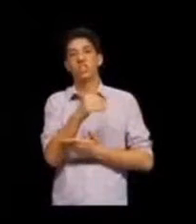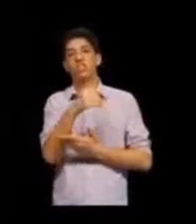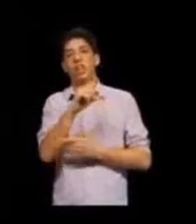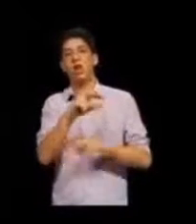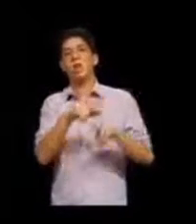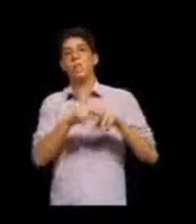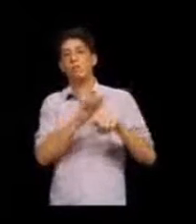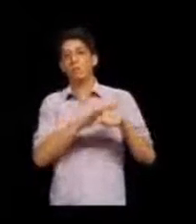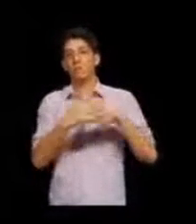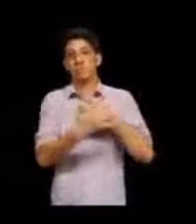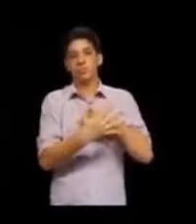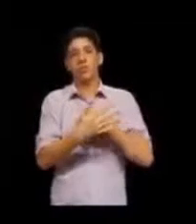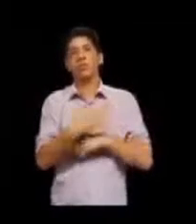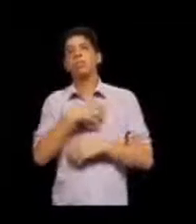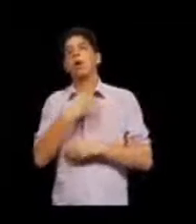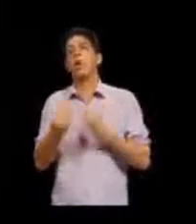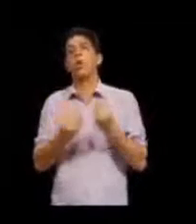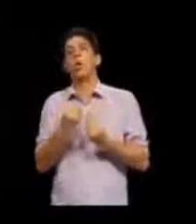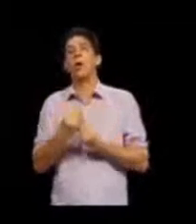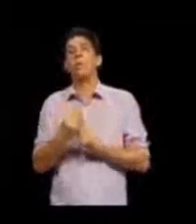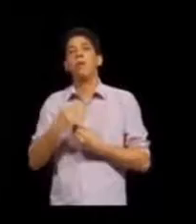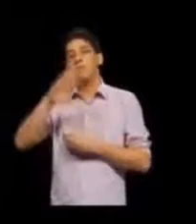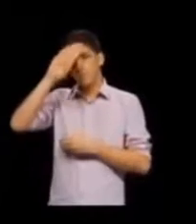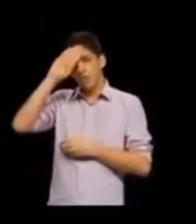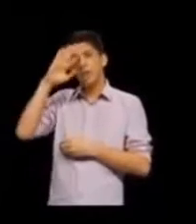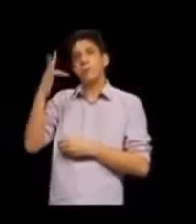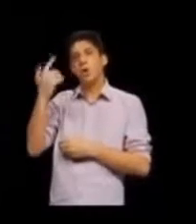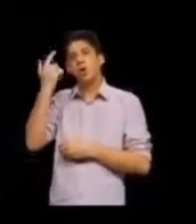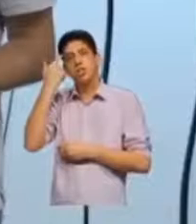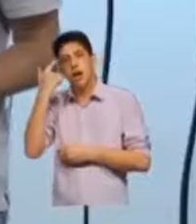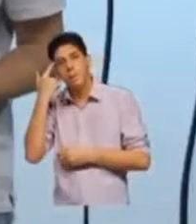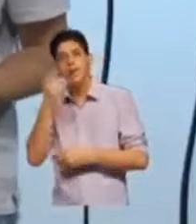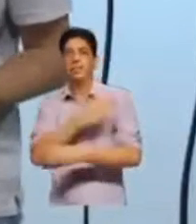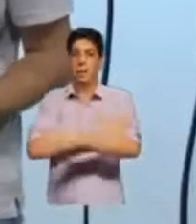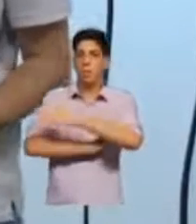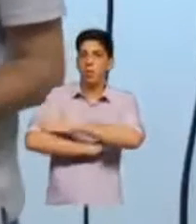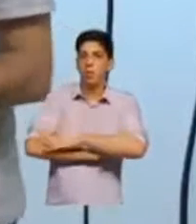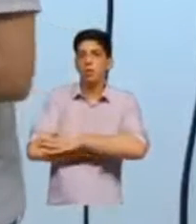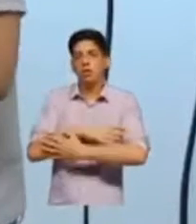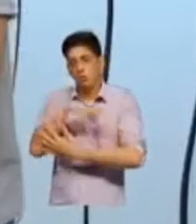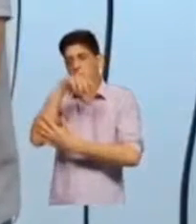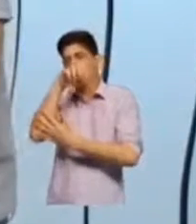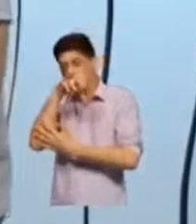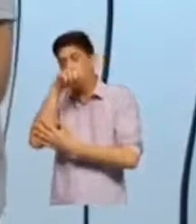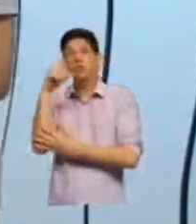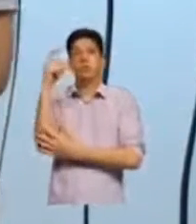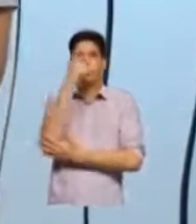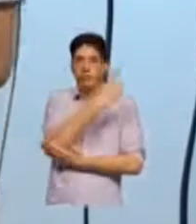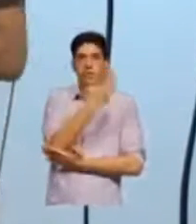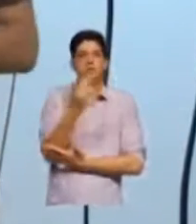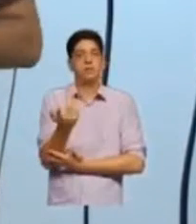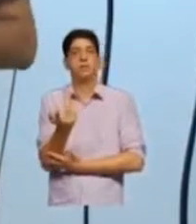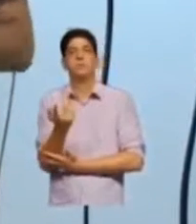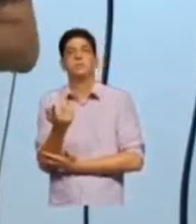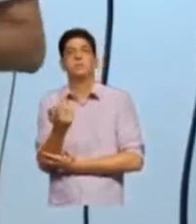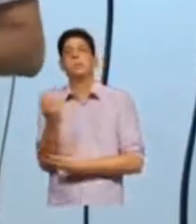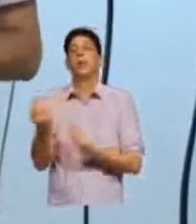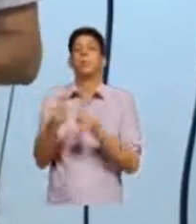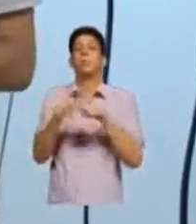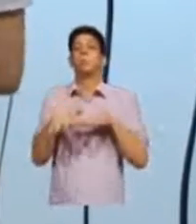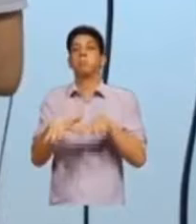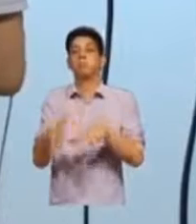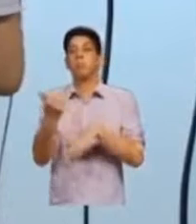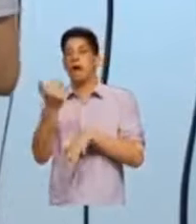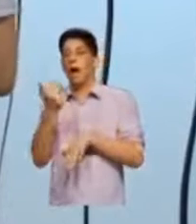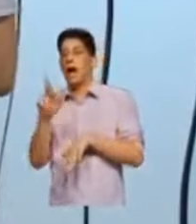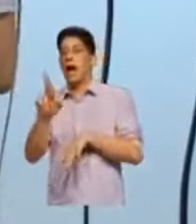Sinais e sintomas: febre, dores de cabeça e muscular, dificuldade respiratória. A transmissão é uma transmissão